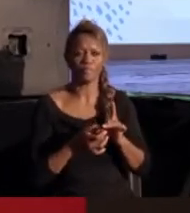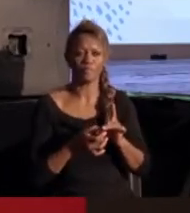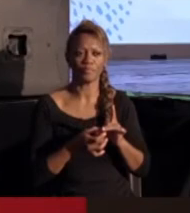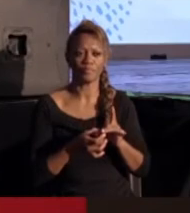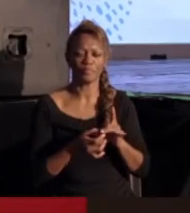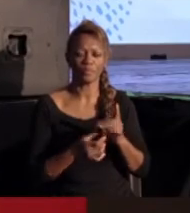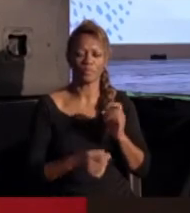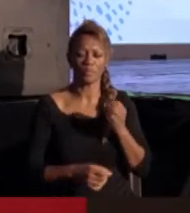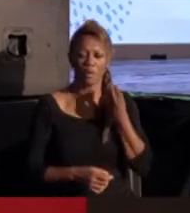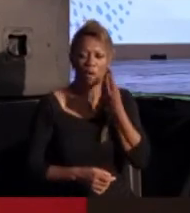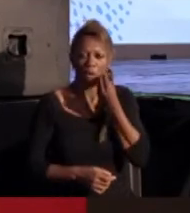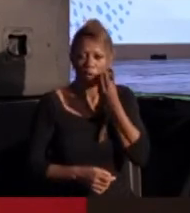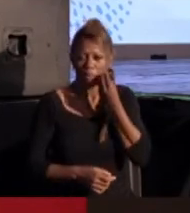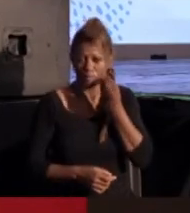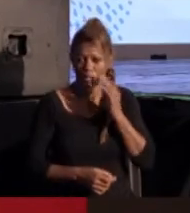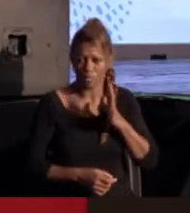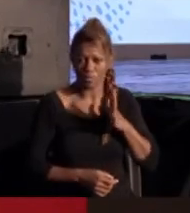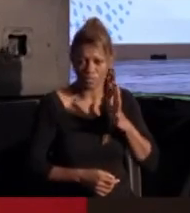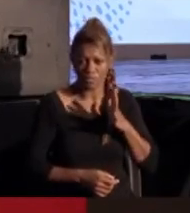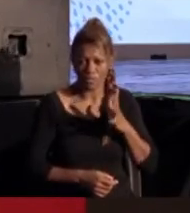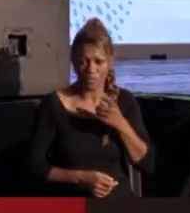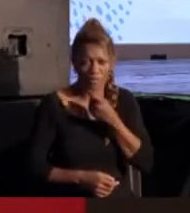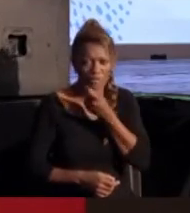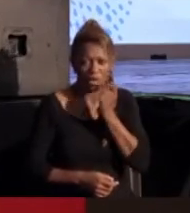Eu venho de uma experiência dentária,